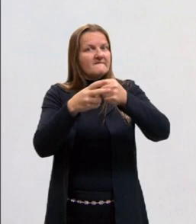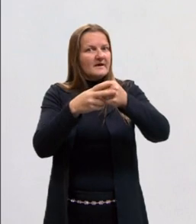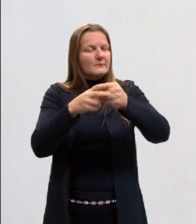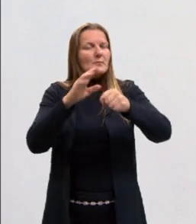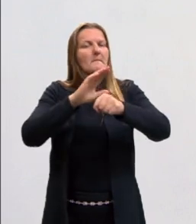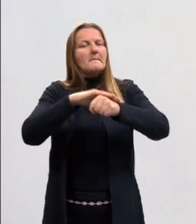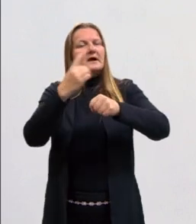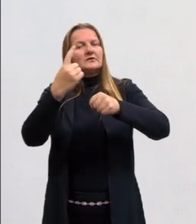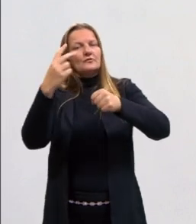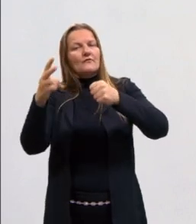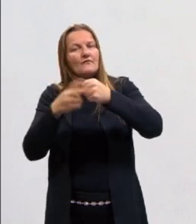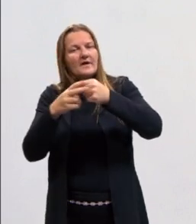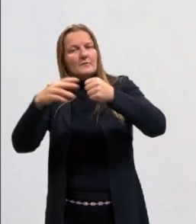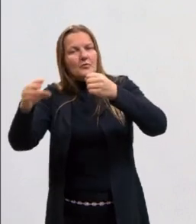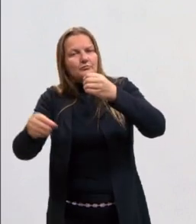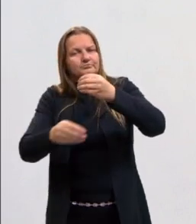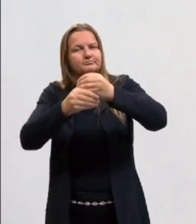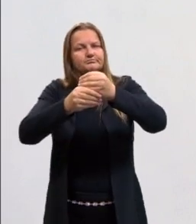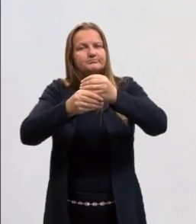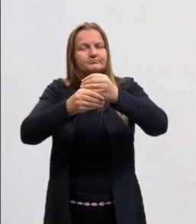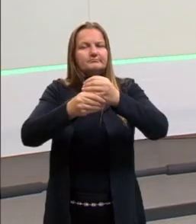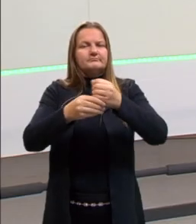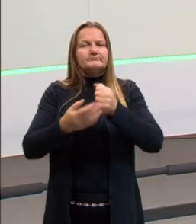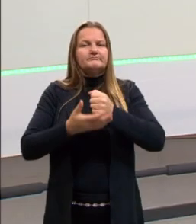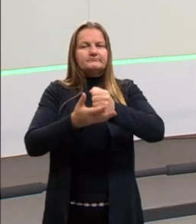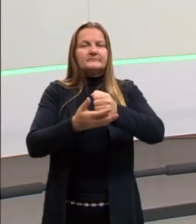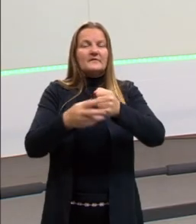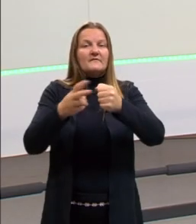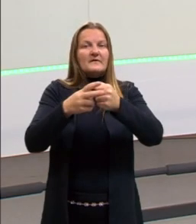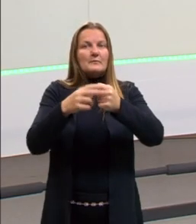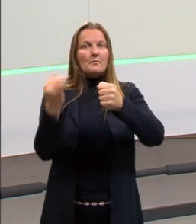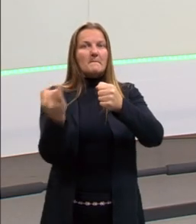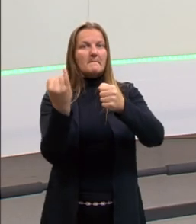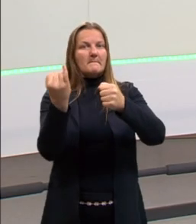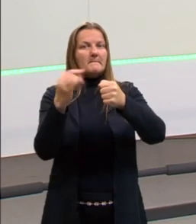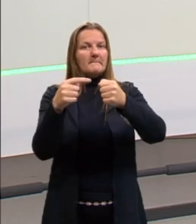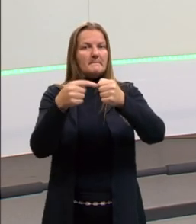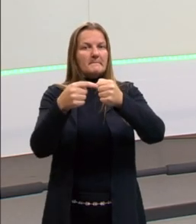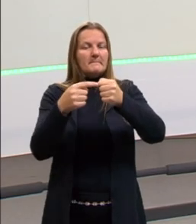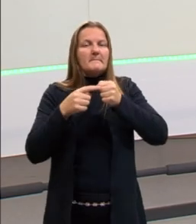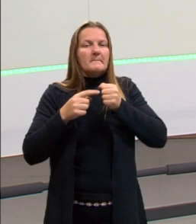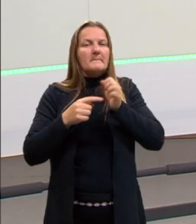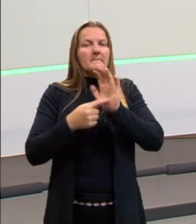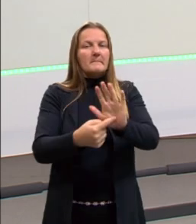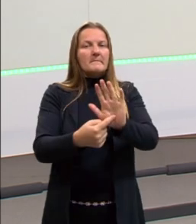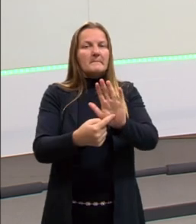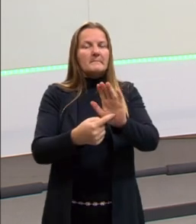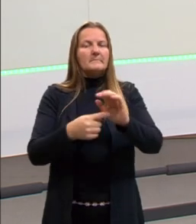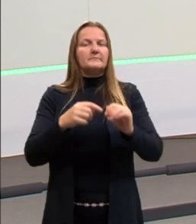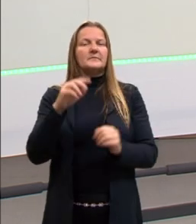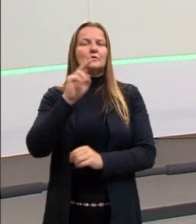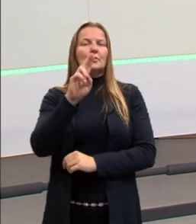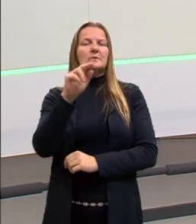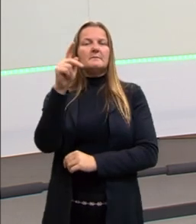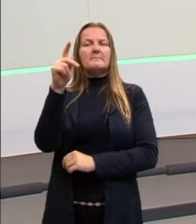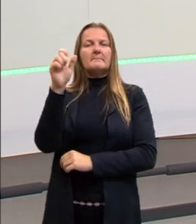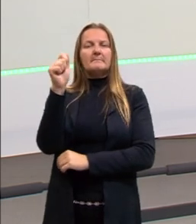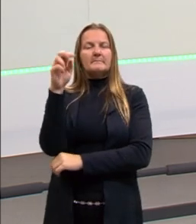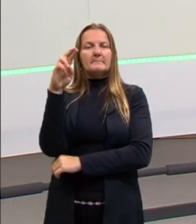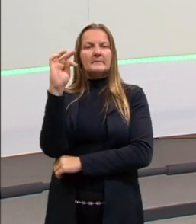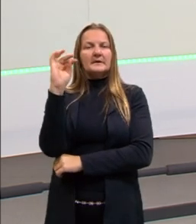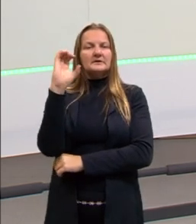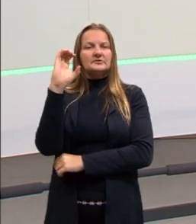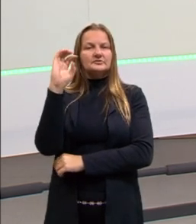mais um verbo principal e esse verbo principal vai estar sendo apresentado no particípio tá